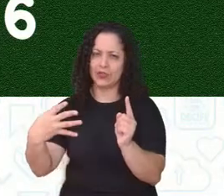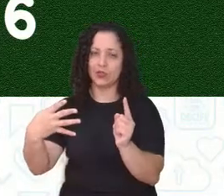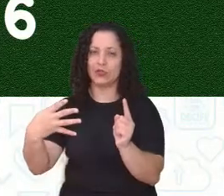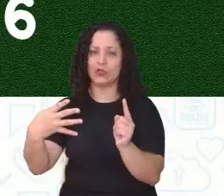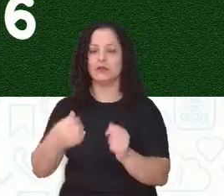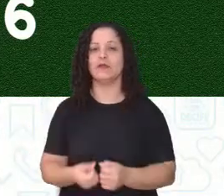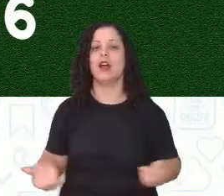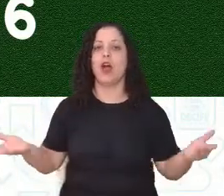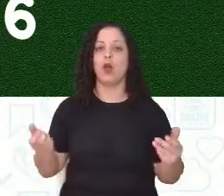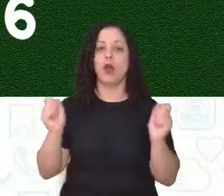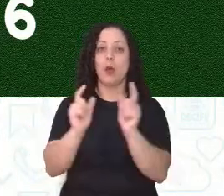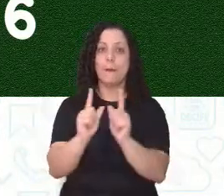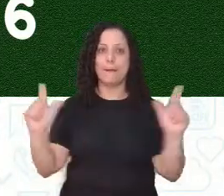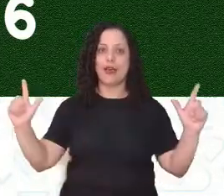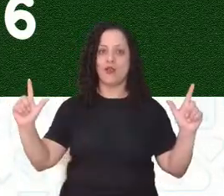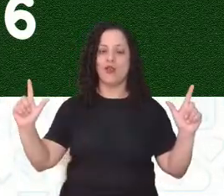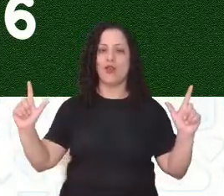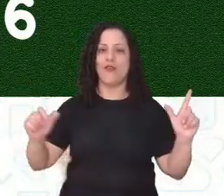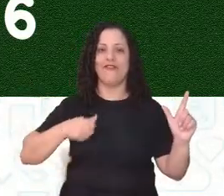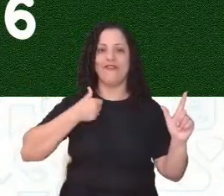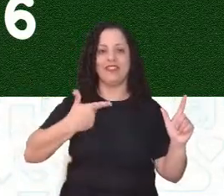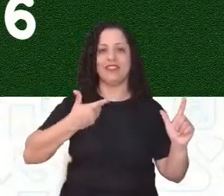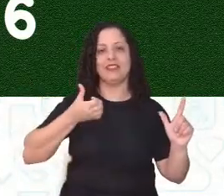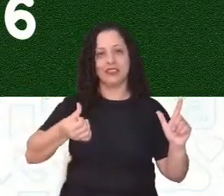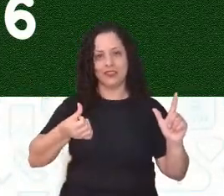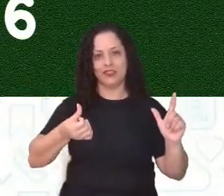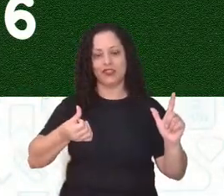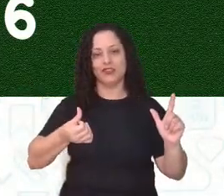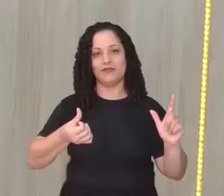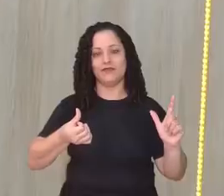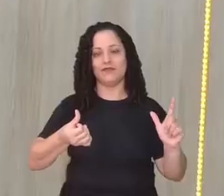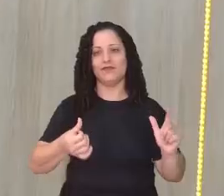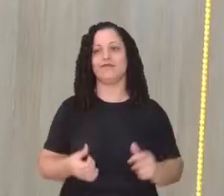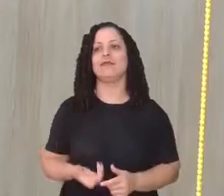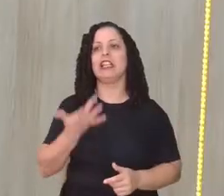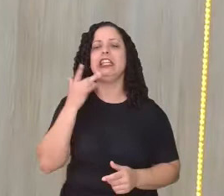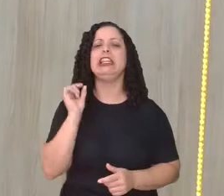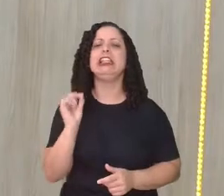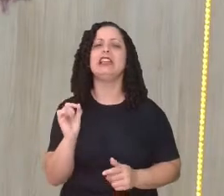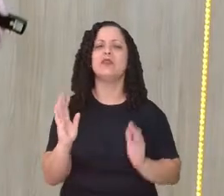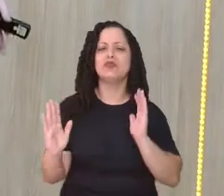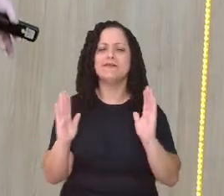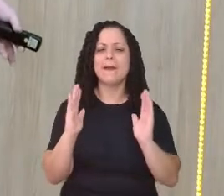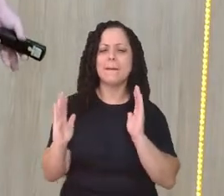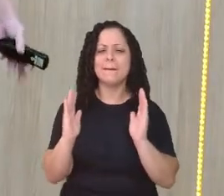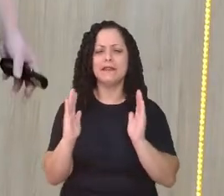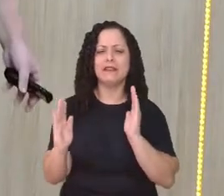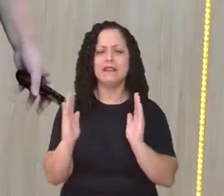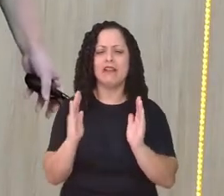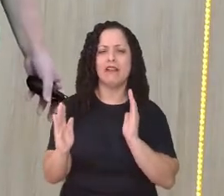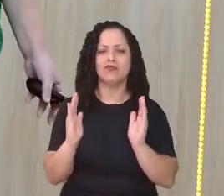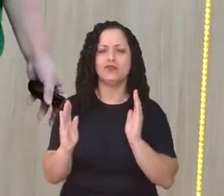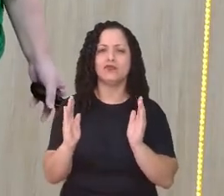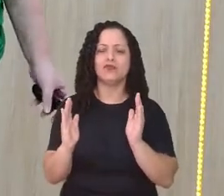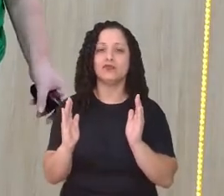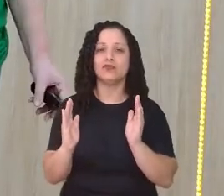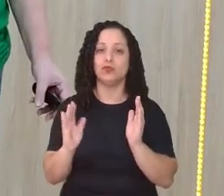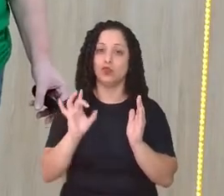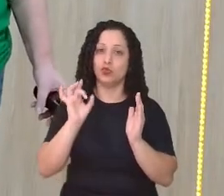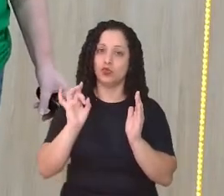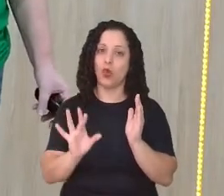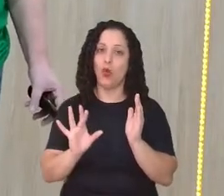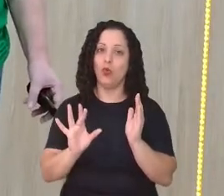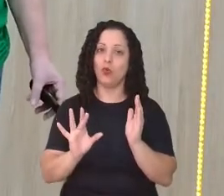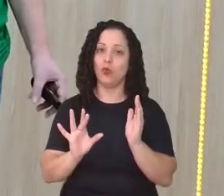O maior perímetro é o 26. E quem são os intermediários? Apenas